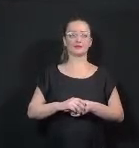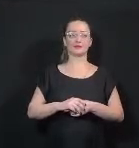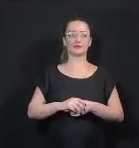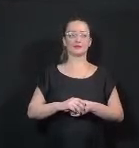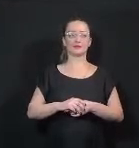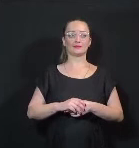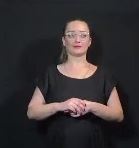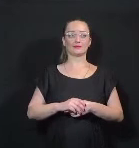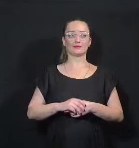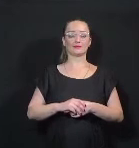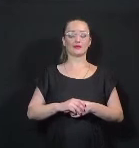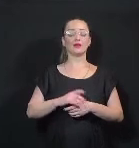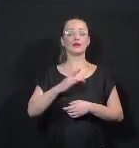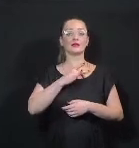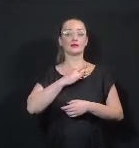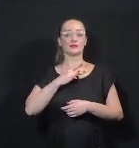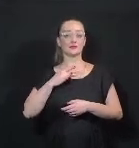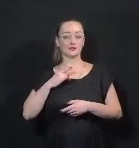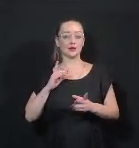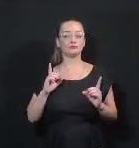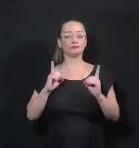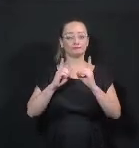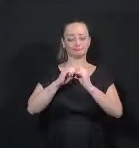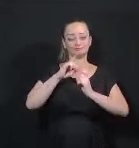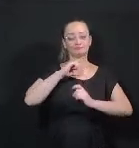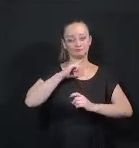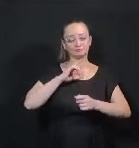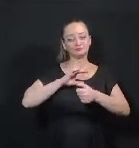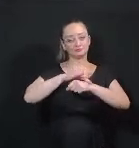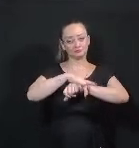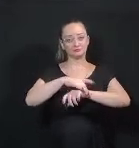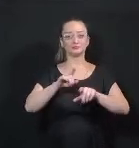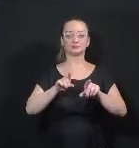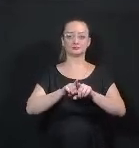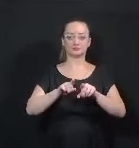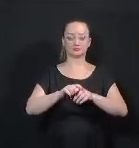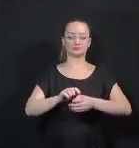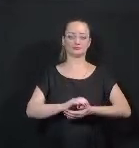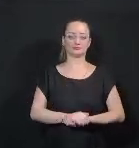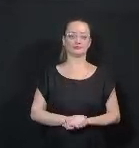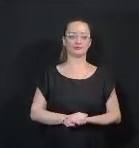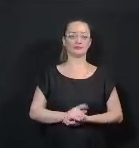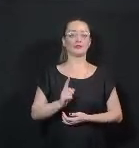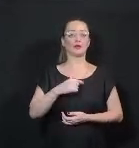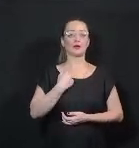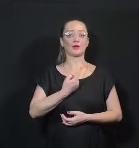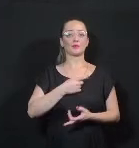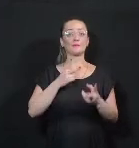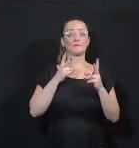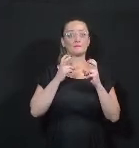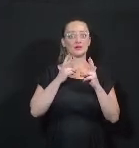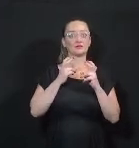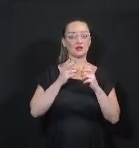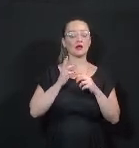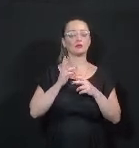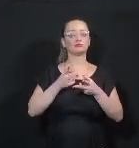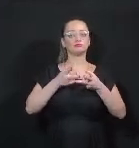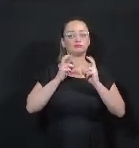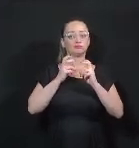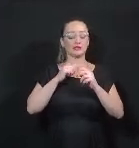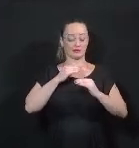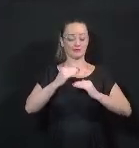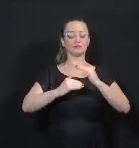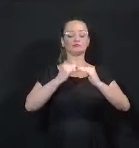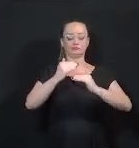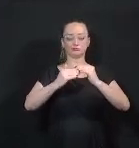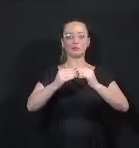na saúde, né? E é isso que também a gente vê que houve, nós tivemos alguns avanços e